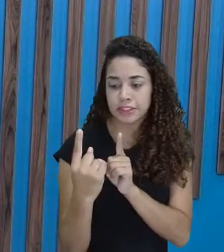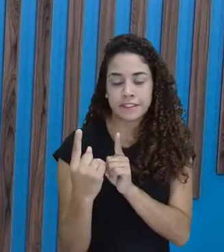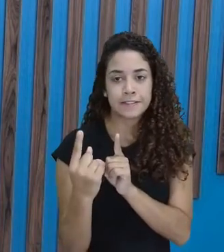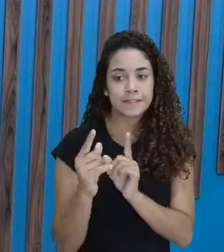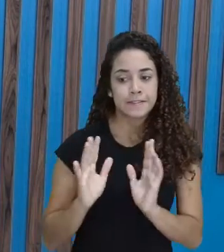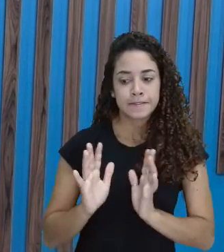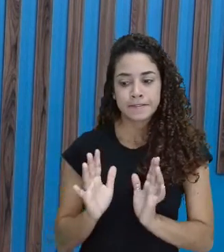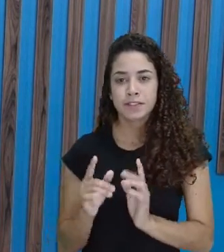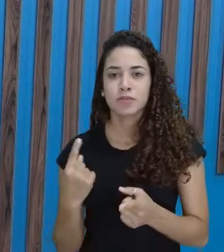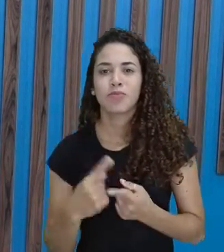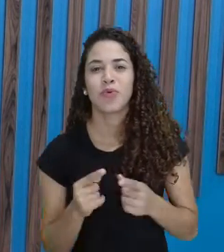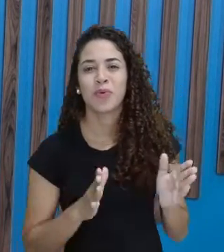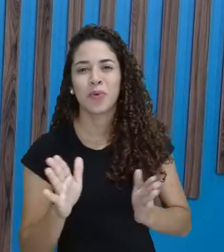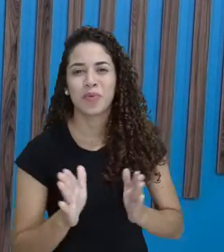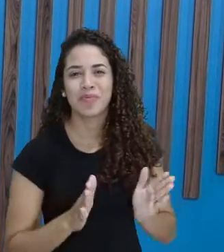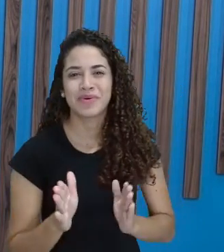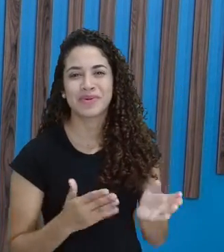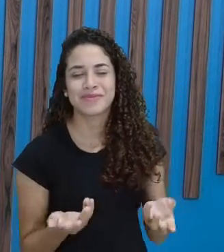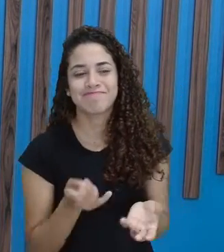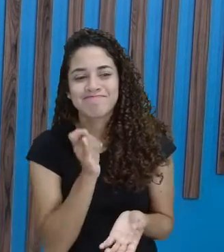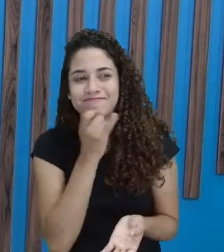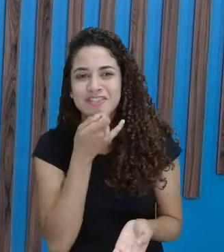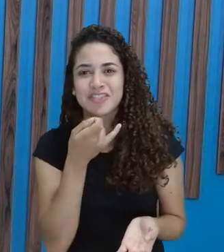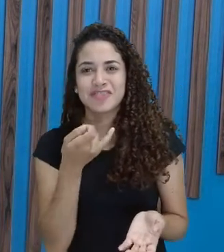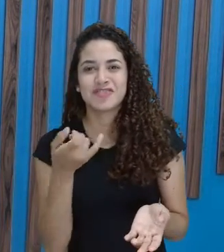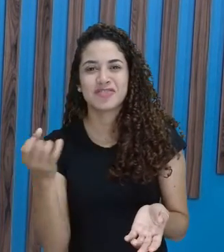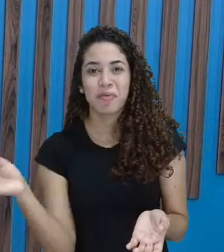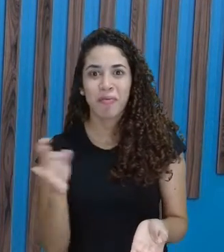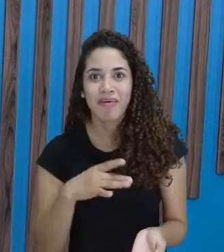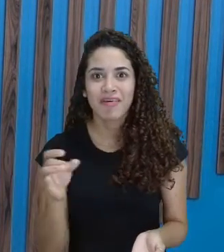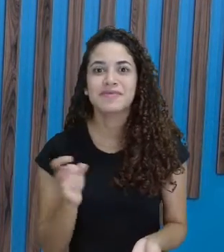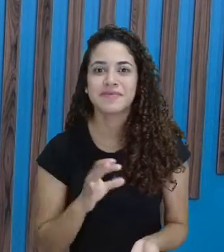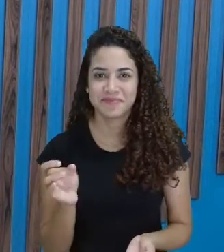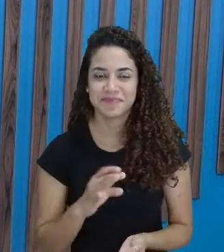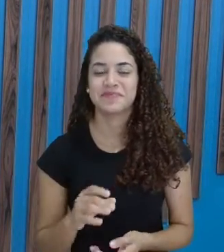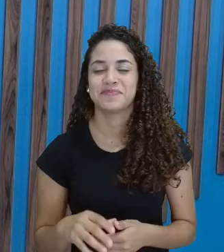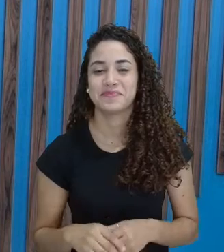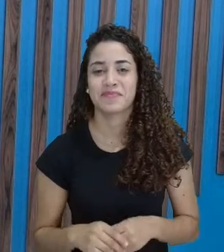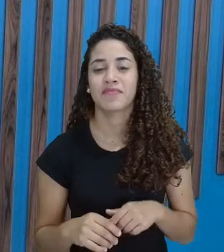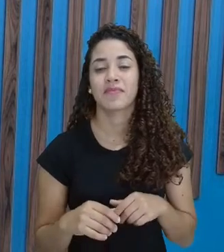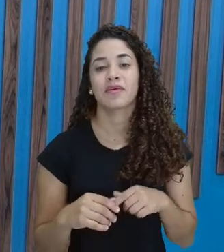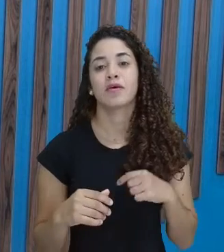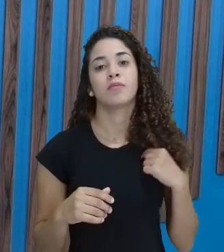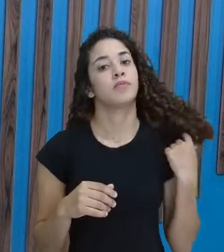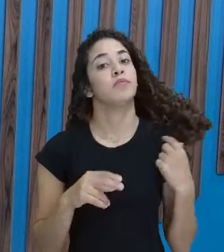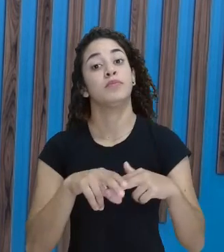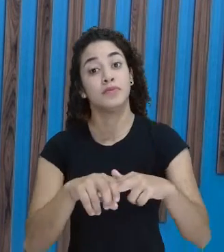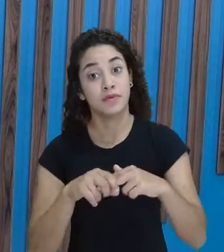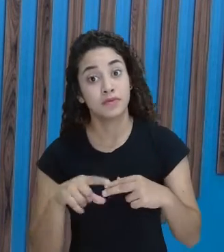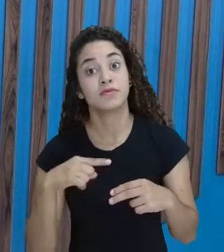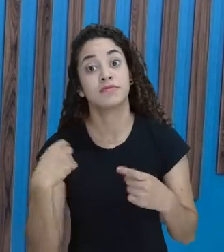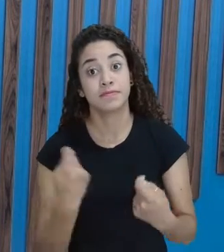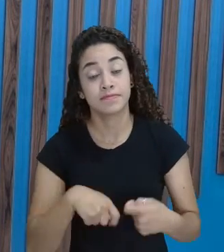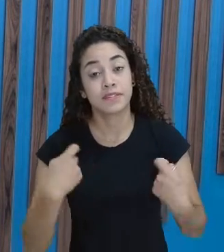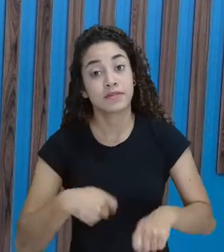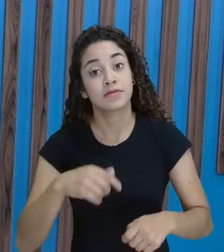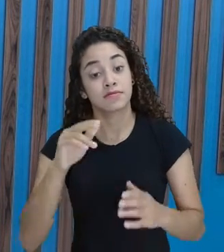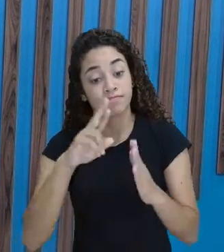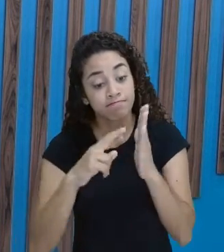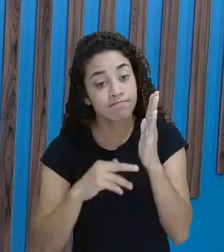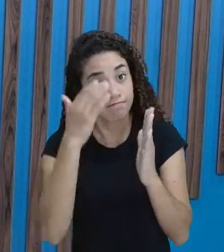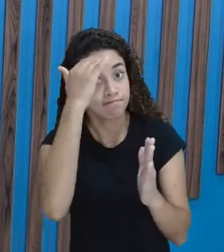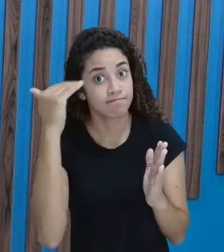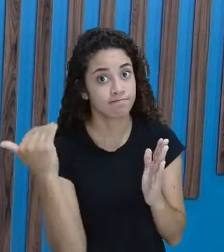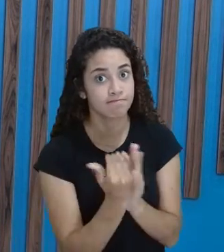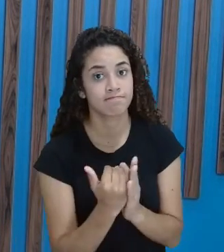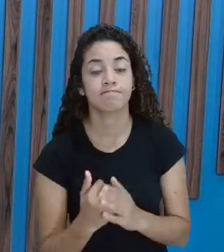muito triste e muito assim, de medo mesmo nesse período, né? Por isso que teve que se cumprir regras. Vamos ver